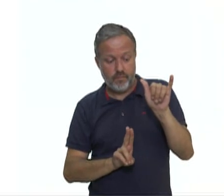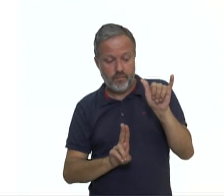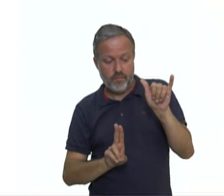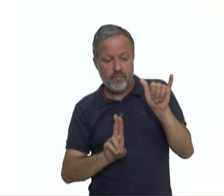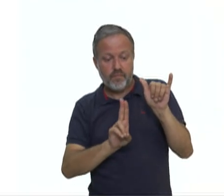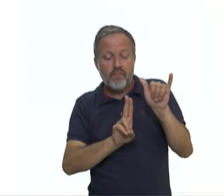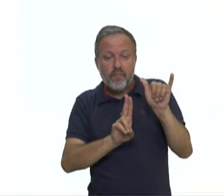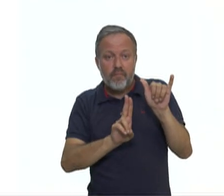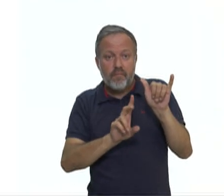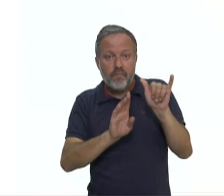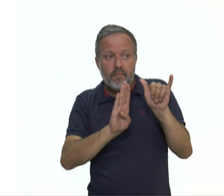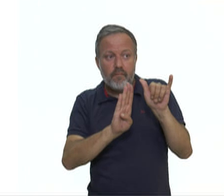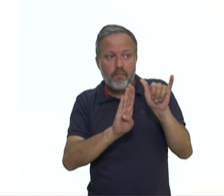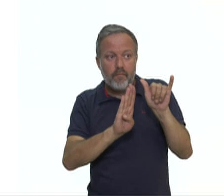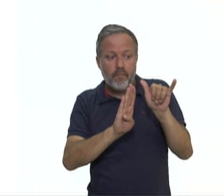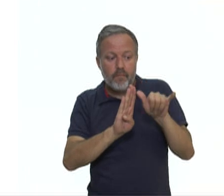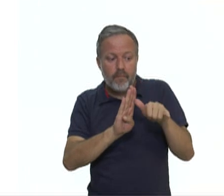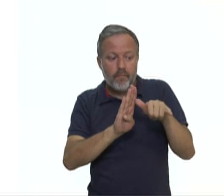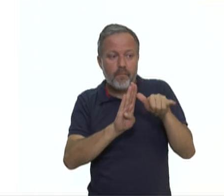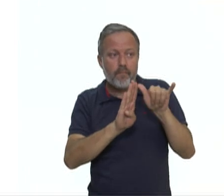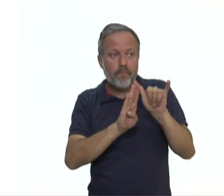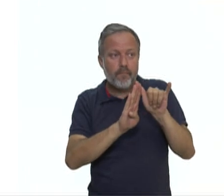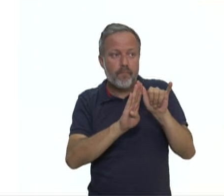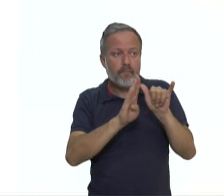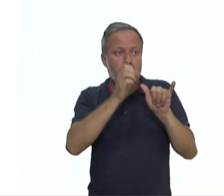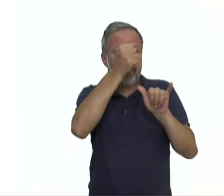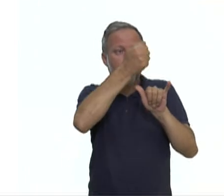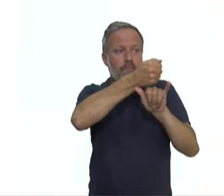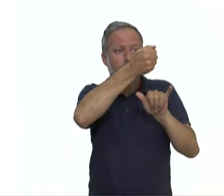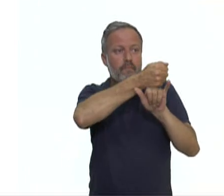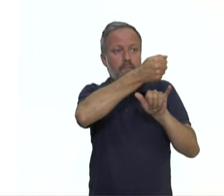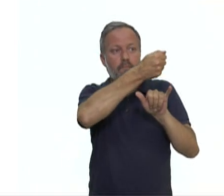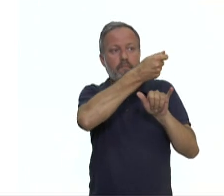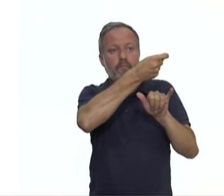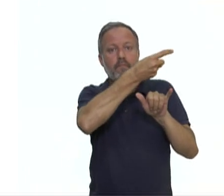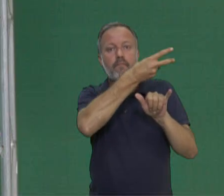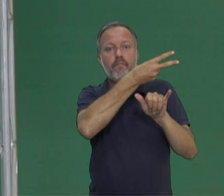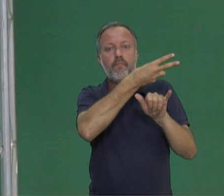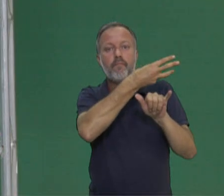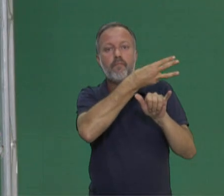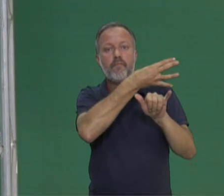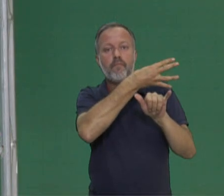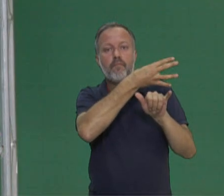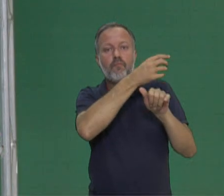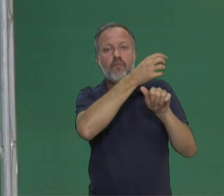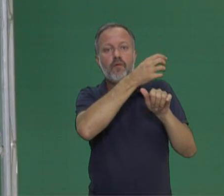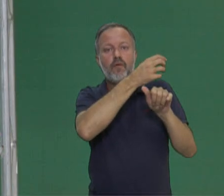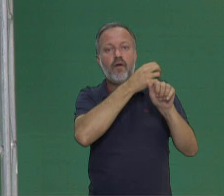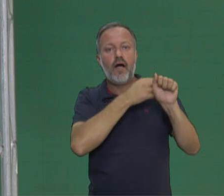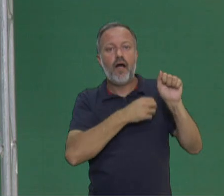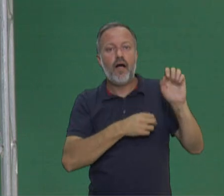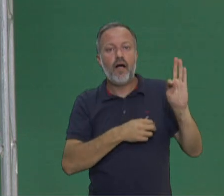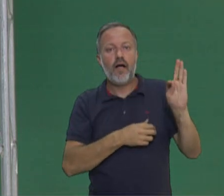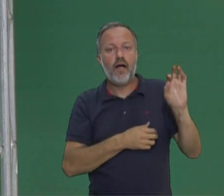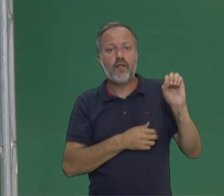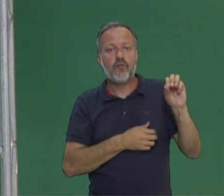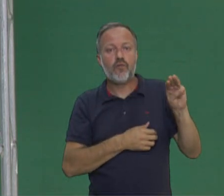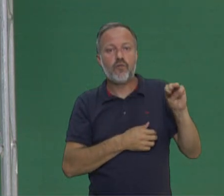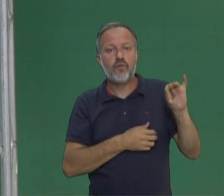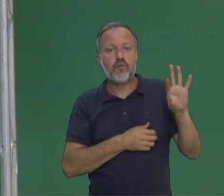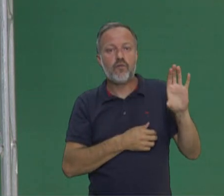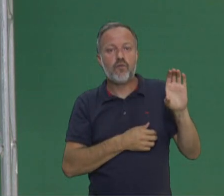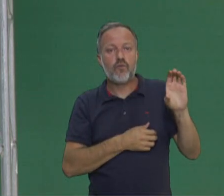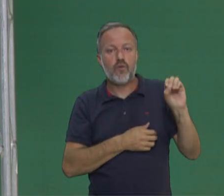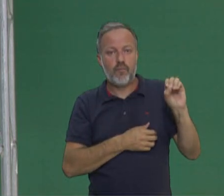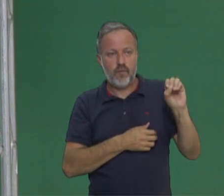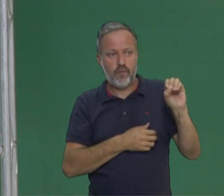símbolo, número atômico e o número de massa. Aqui tem o número de massa? Não. Ele é obrigatório? Não. O mais